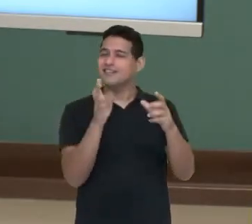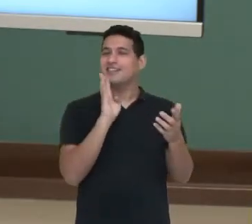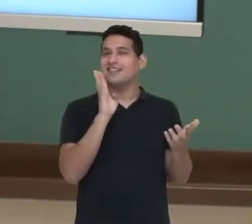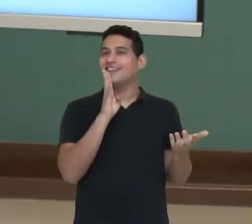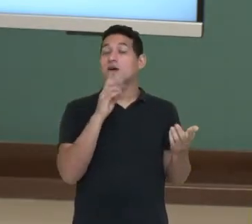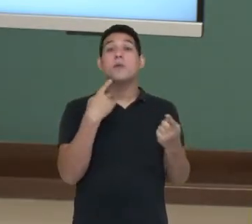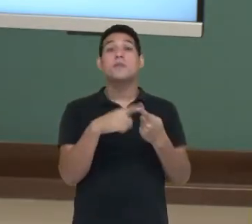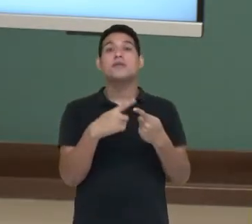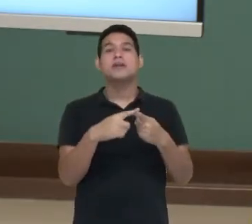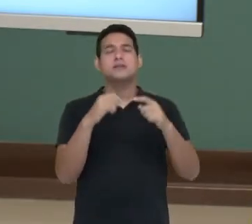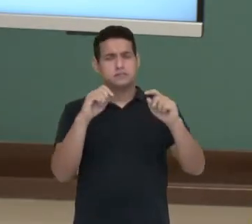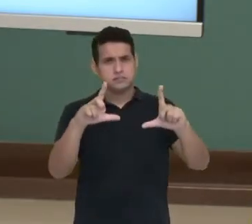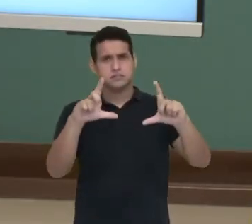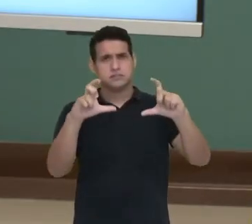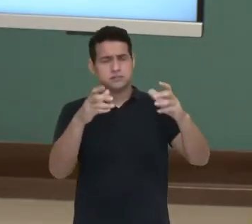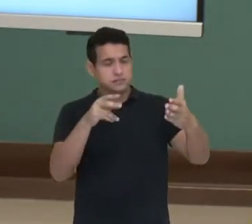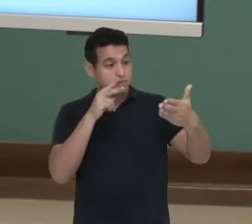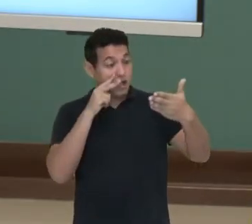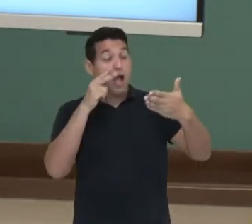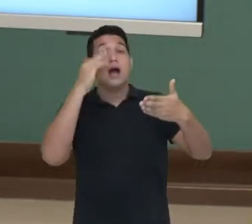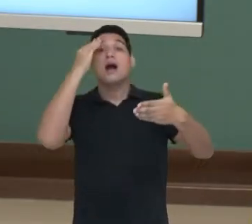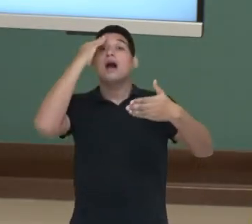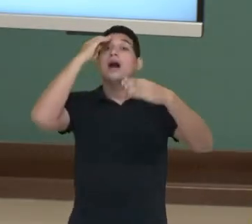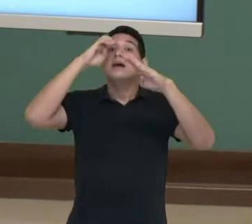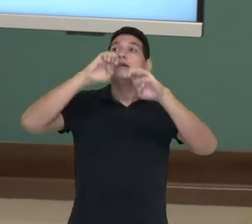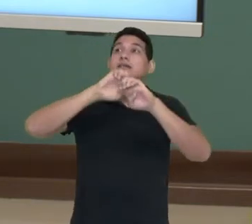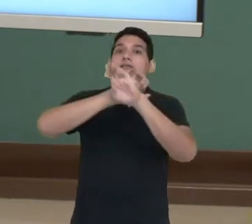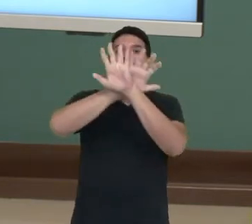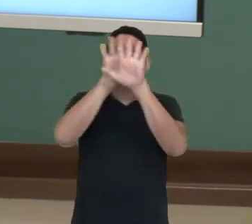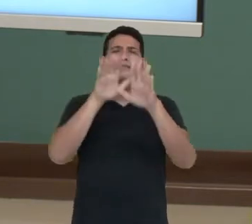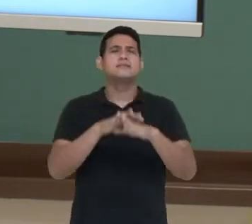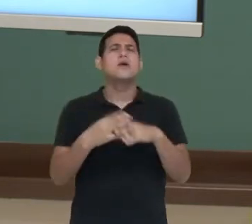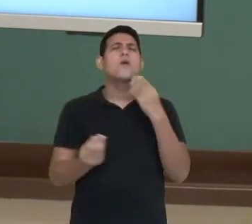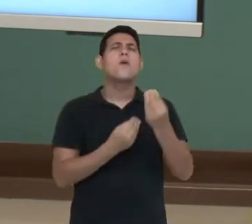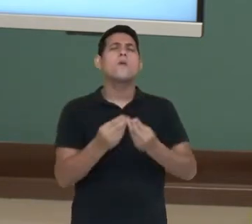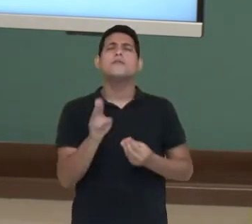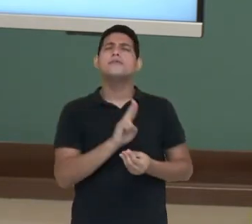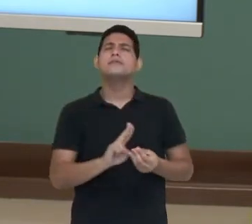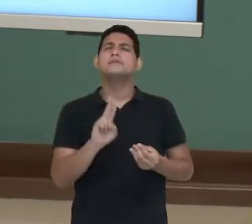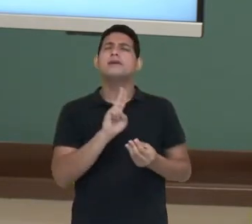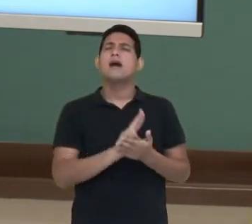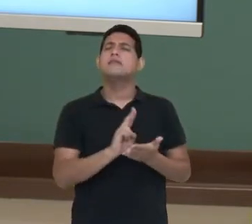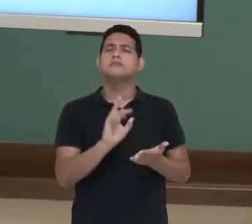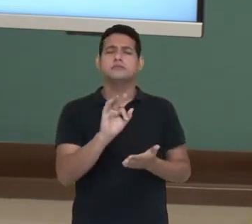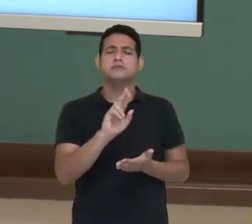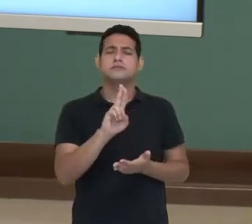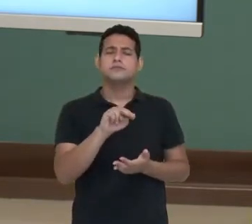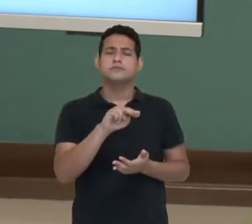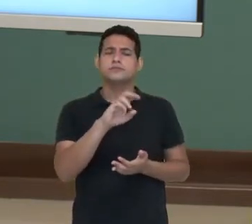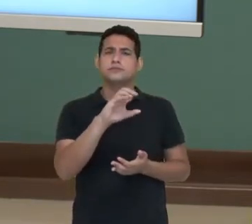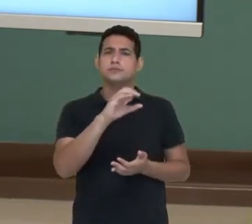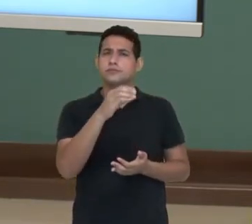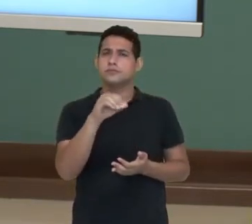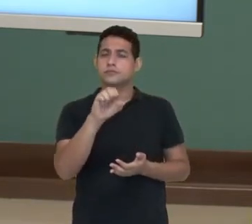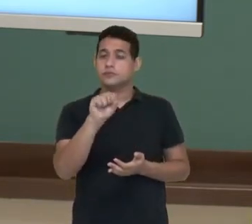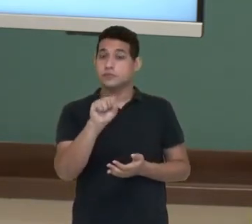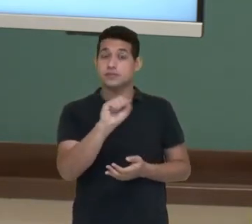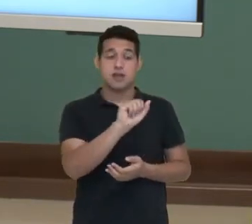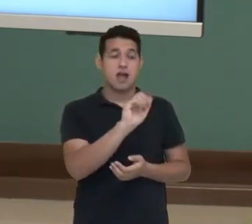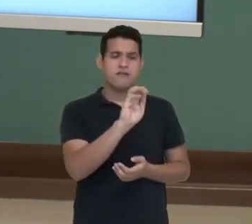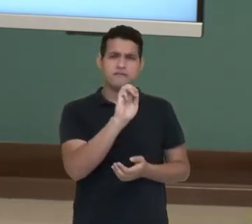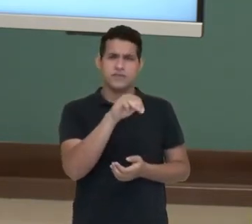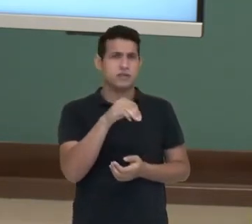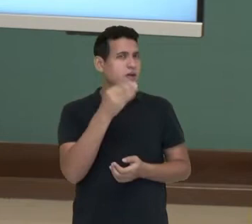ela clareia tudo, né? Como podemos usar esse princípio em funções afim? Vamos tentar ligar